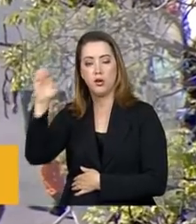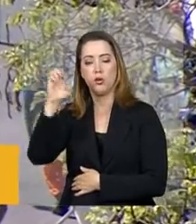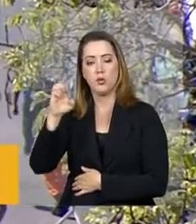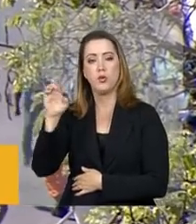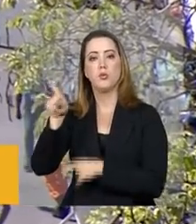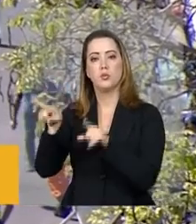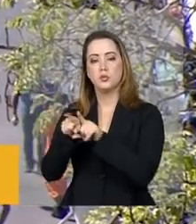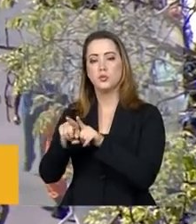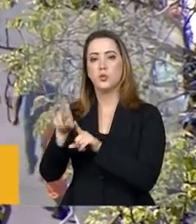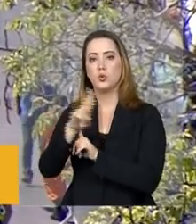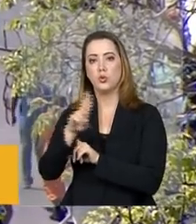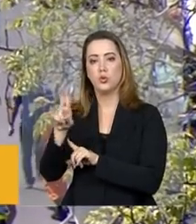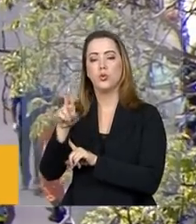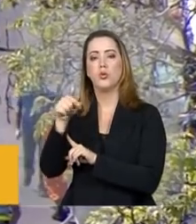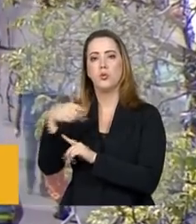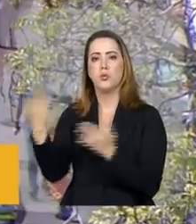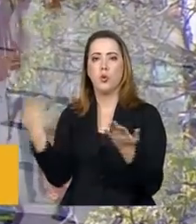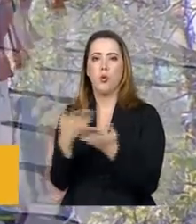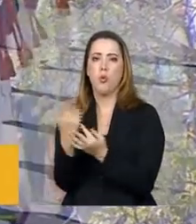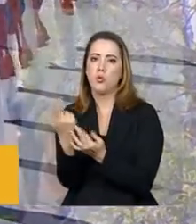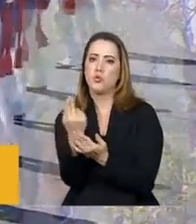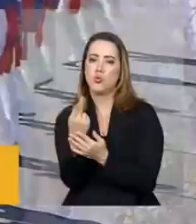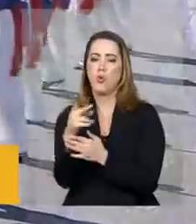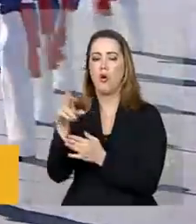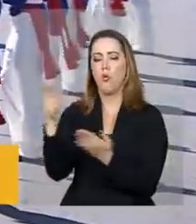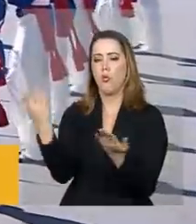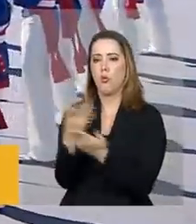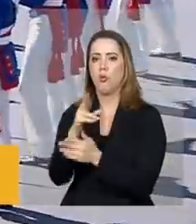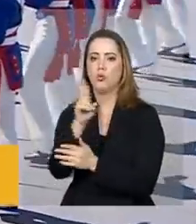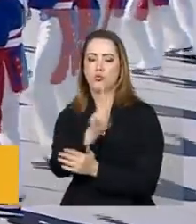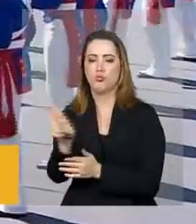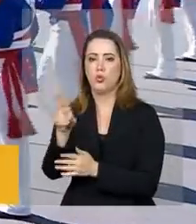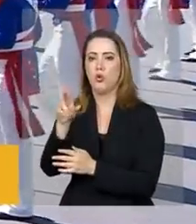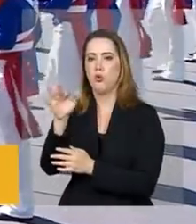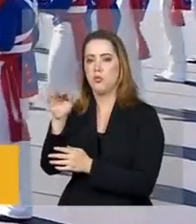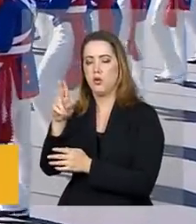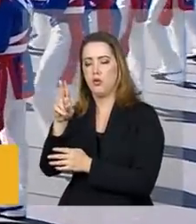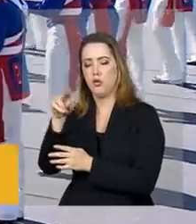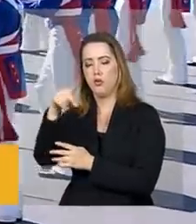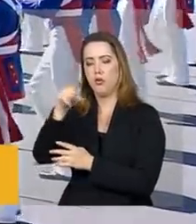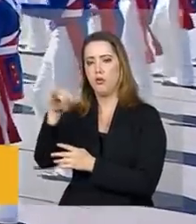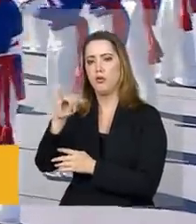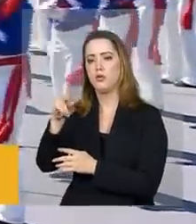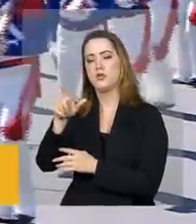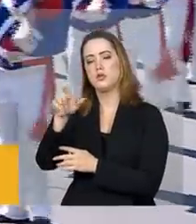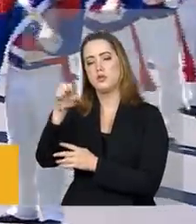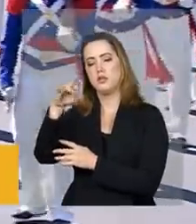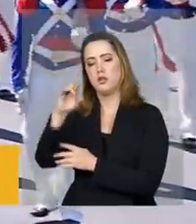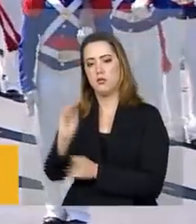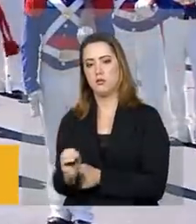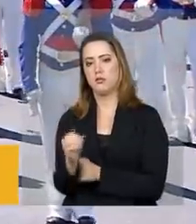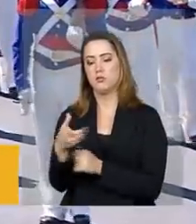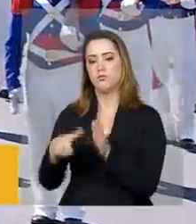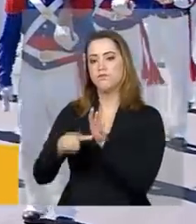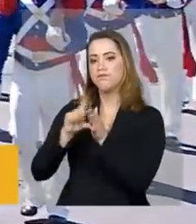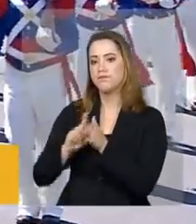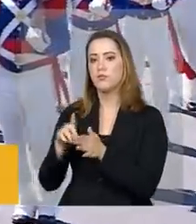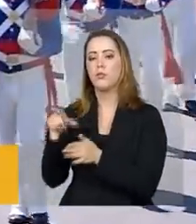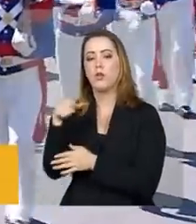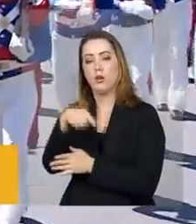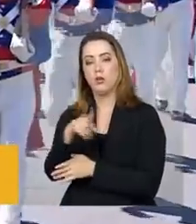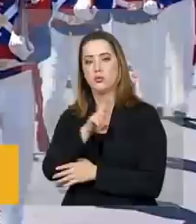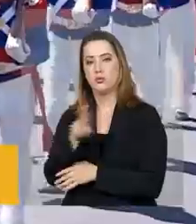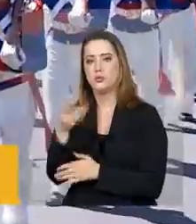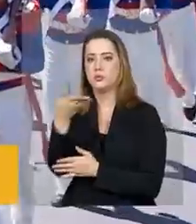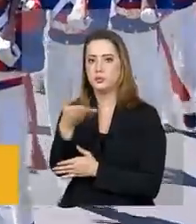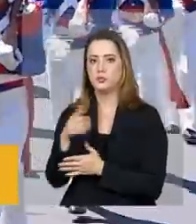chamava os granadeiros. Como nós chamamos hoje em dia, fuzileiros, na época era chamado os granadeiros. E aí trouxeram com